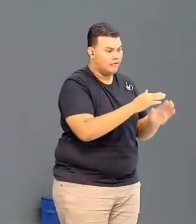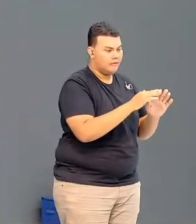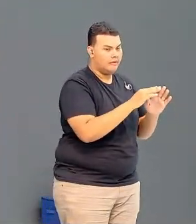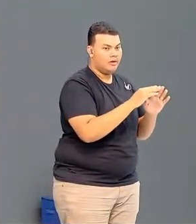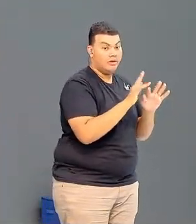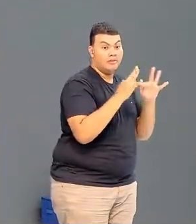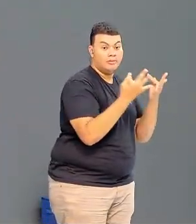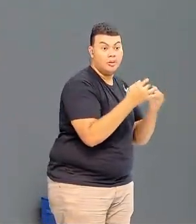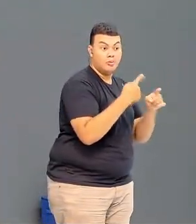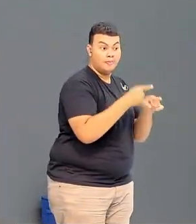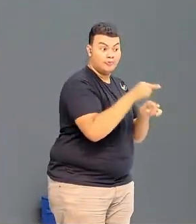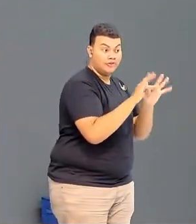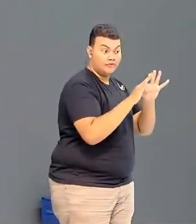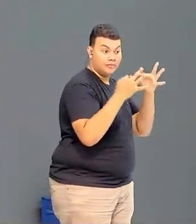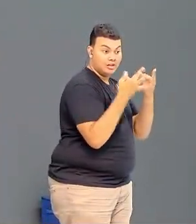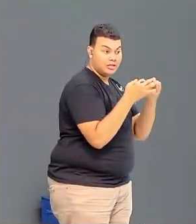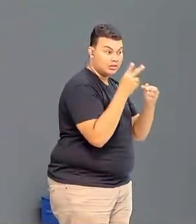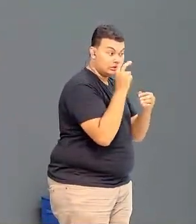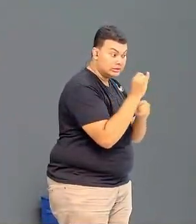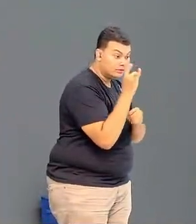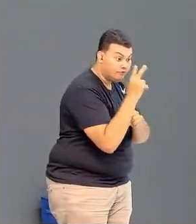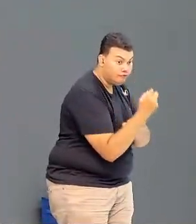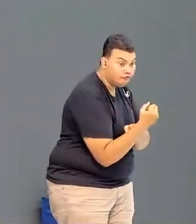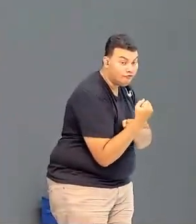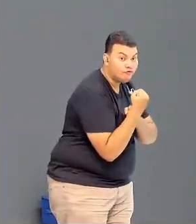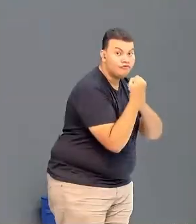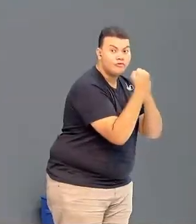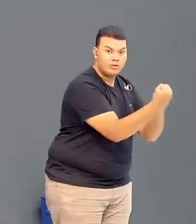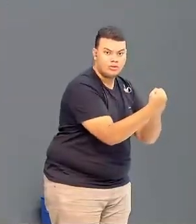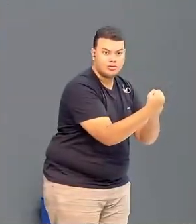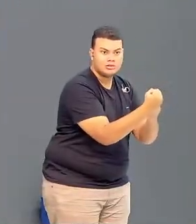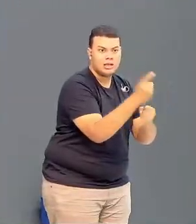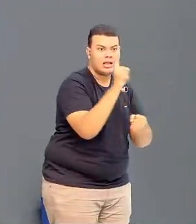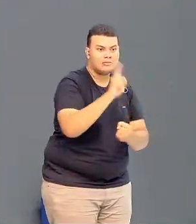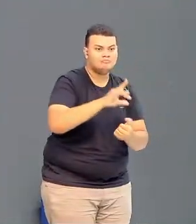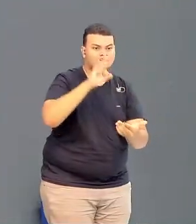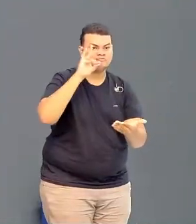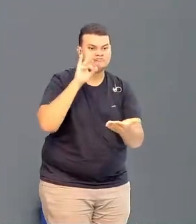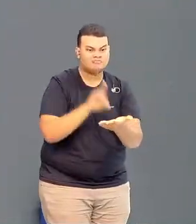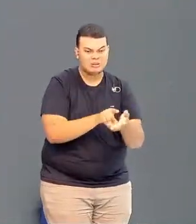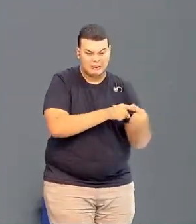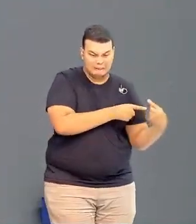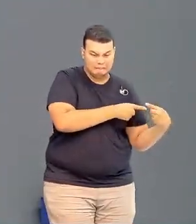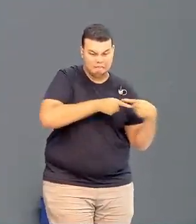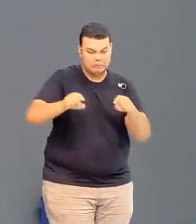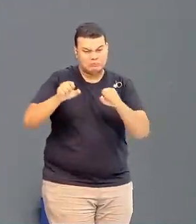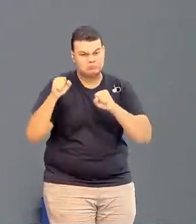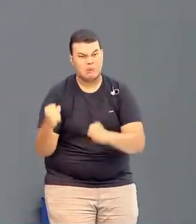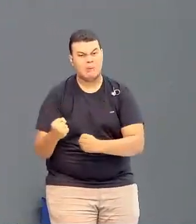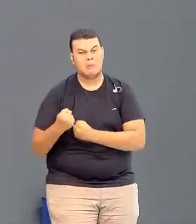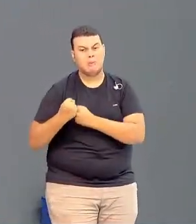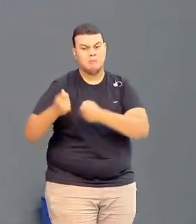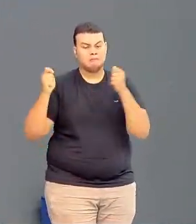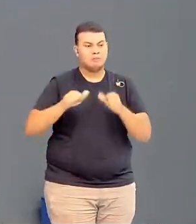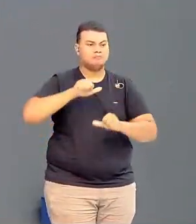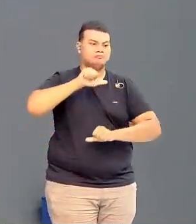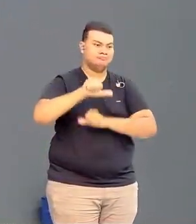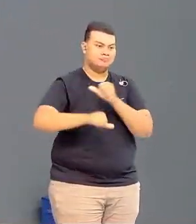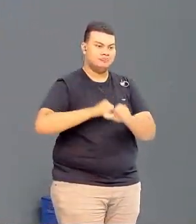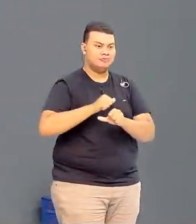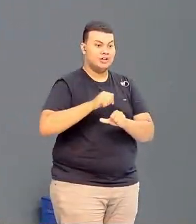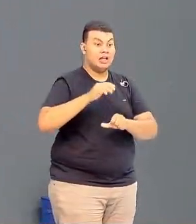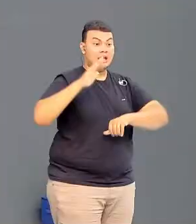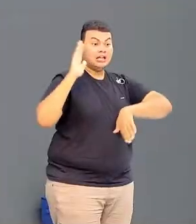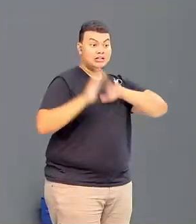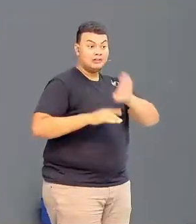Porque, gente, uma família forte é uma arma poderosa de transformação. Todas